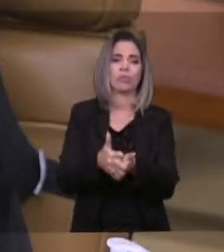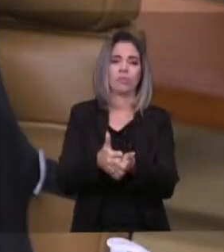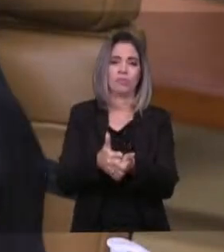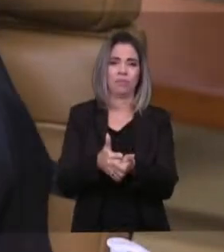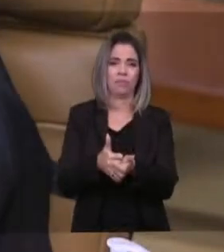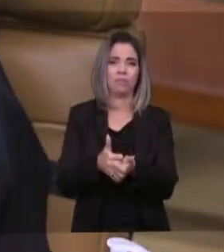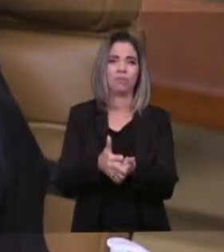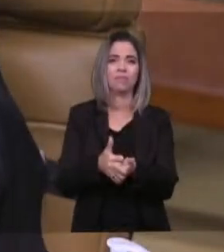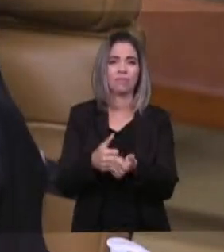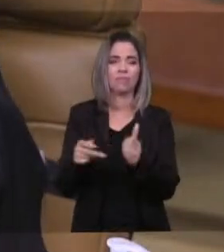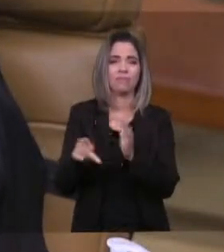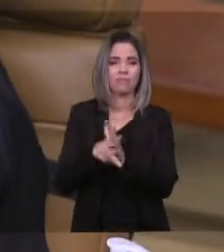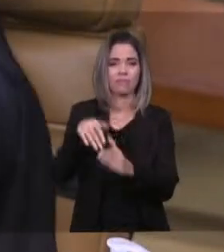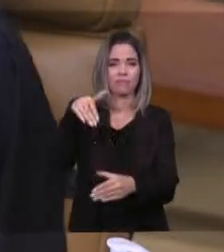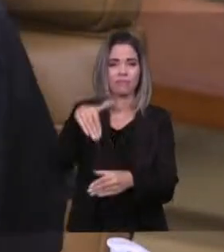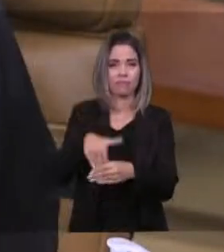nós